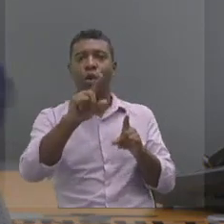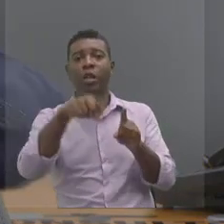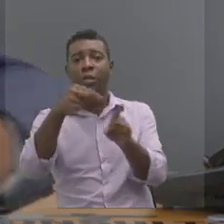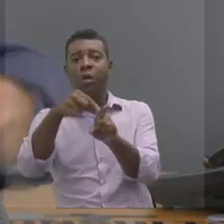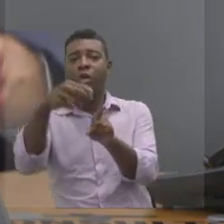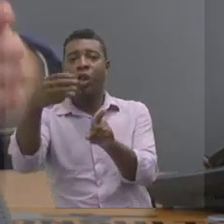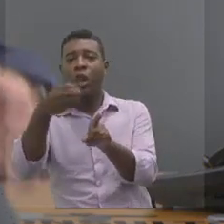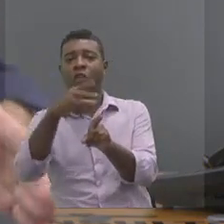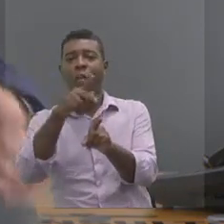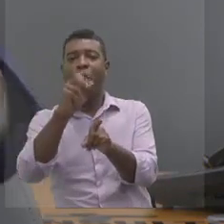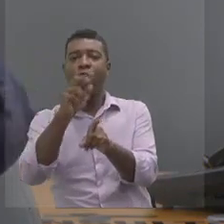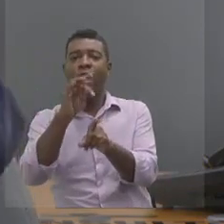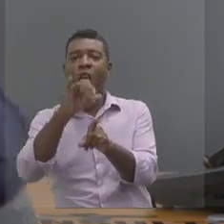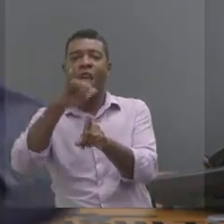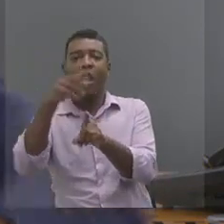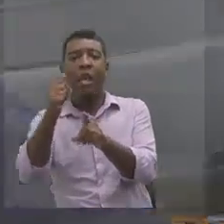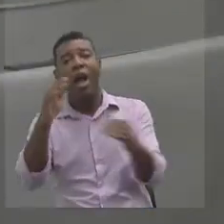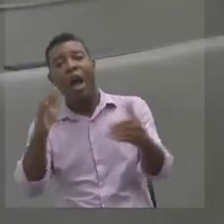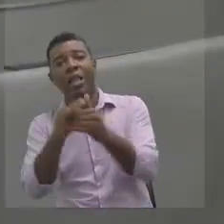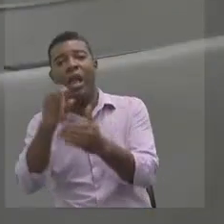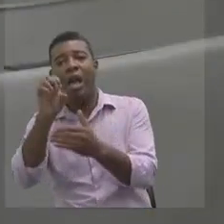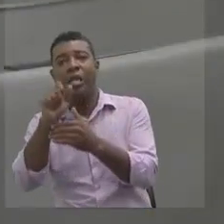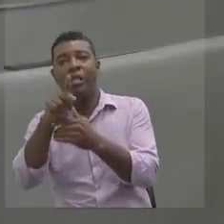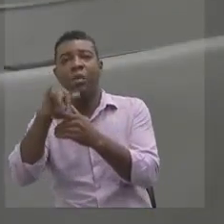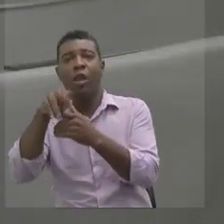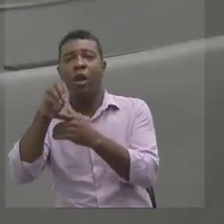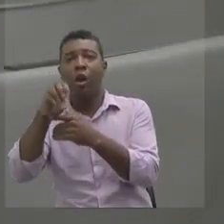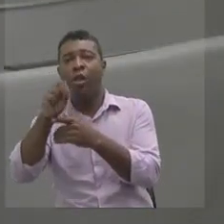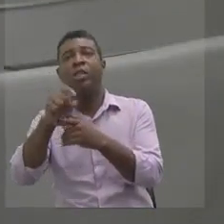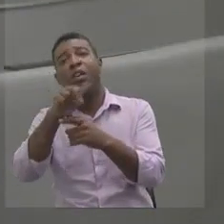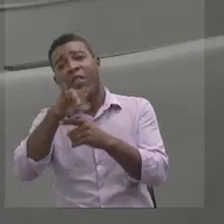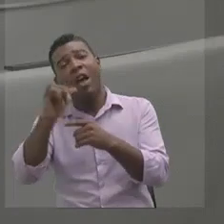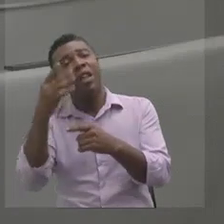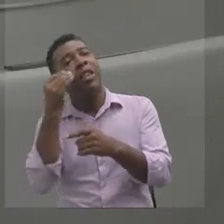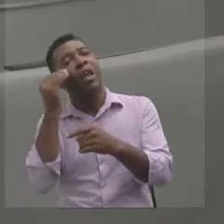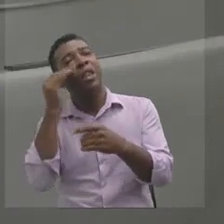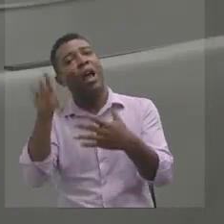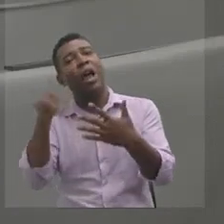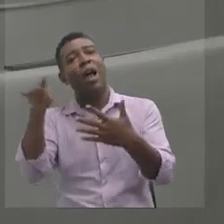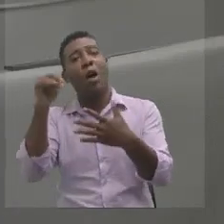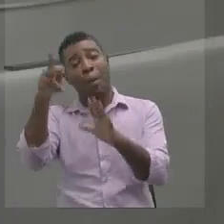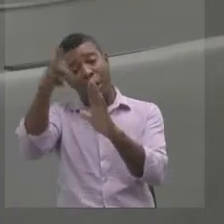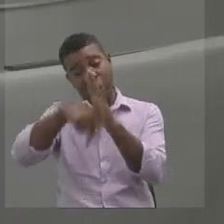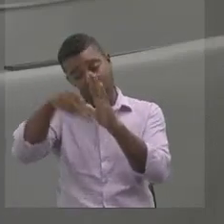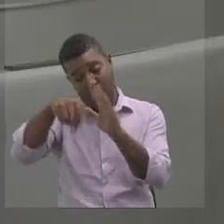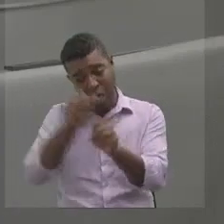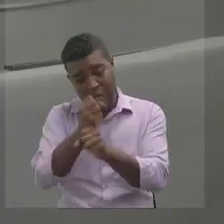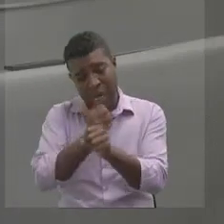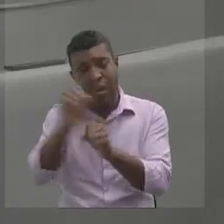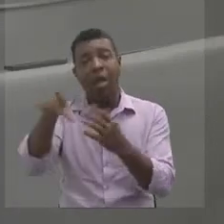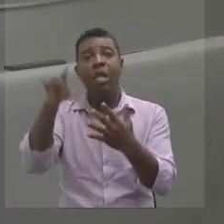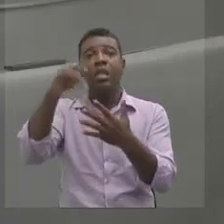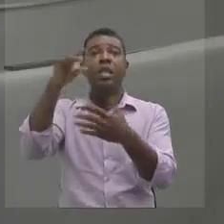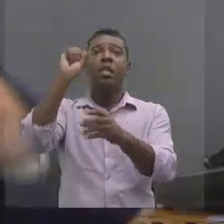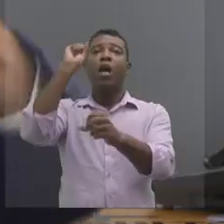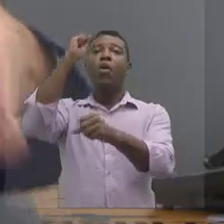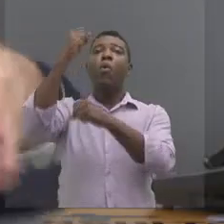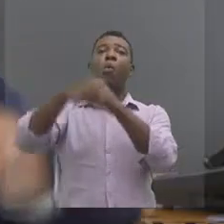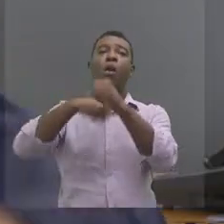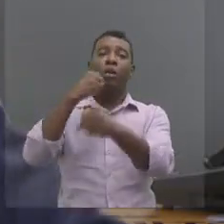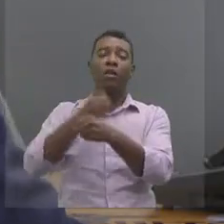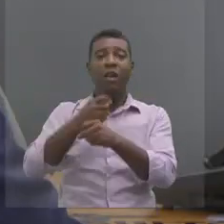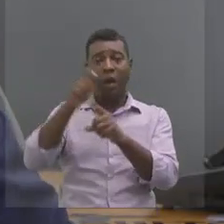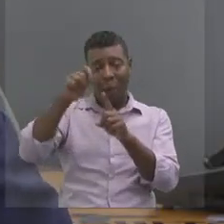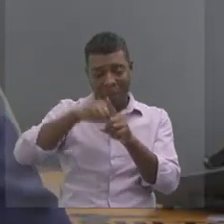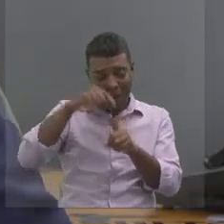Espinosa a gente vai fazer o projeto esse ano para licitando que vem mas o primeiro trecho aí esse ano a gente esse ano né esse mês